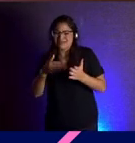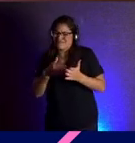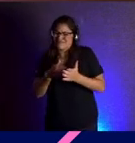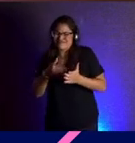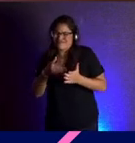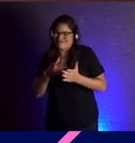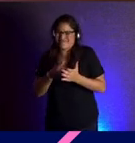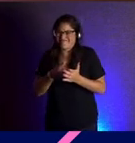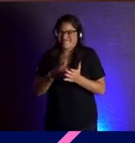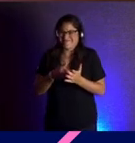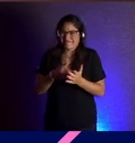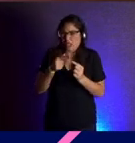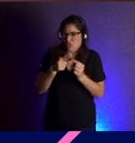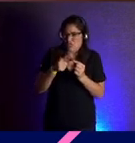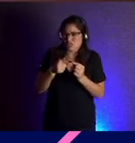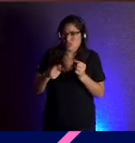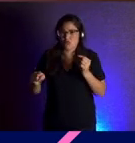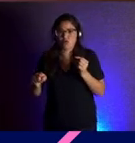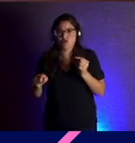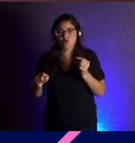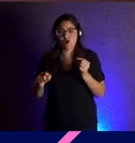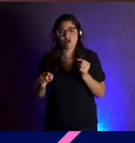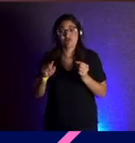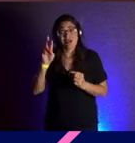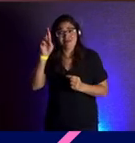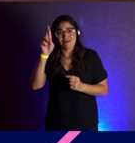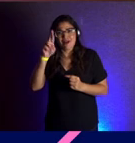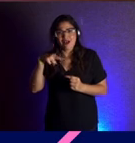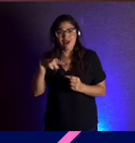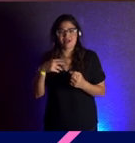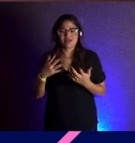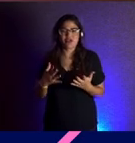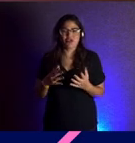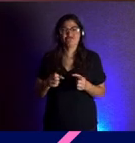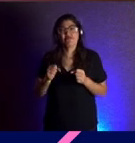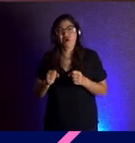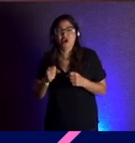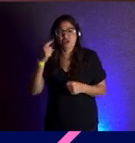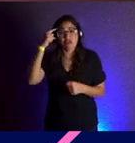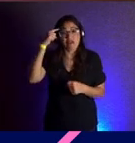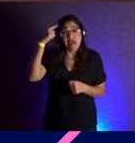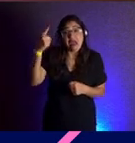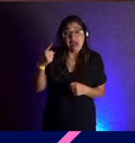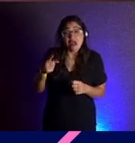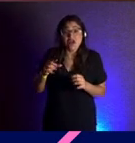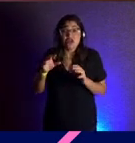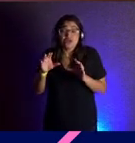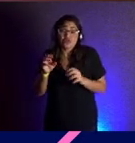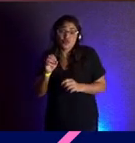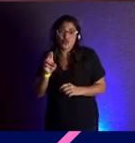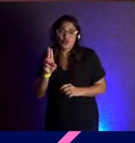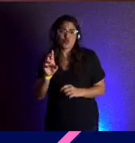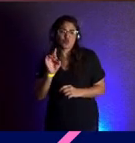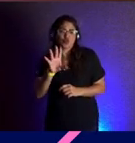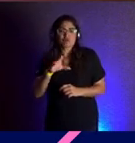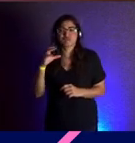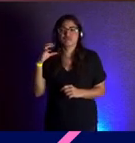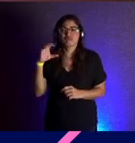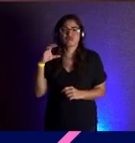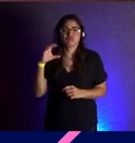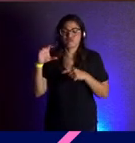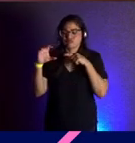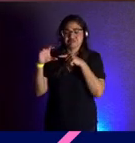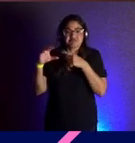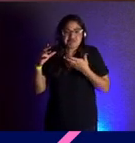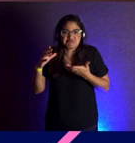informação, né? Por diversas razões, sejam elas ideológicas, sejam elas inclusive científicas, né?